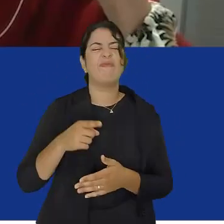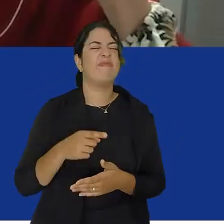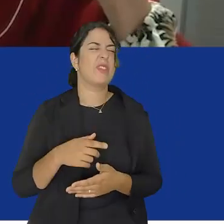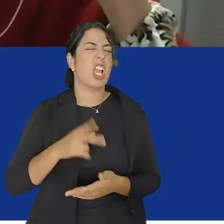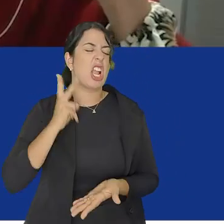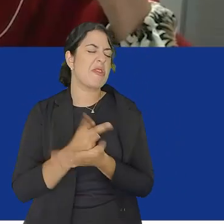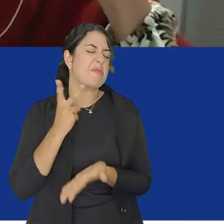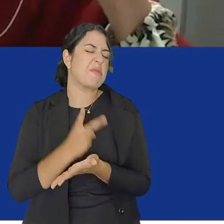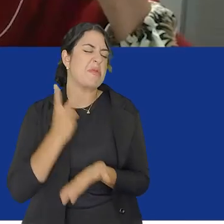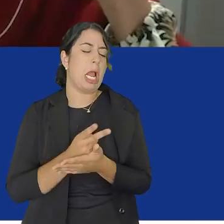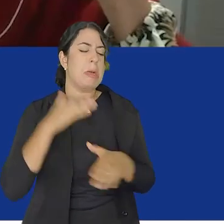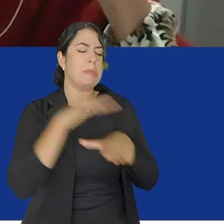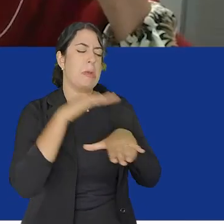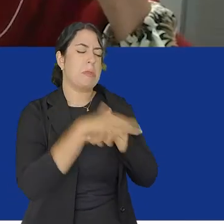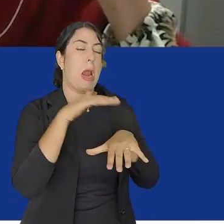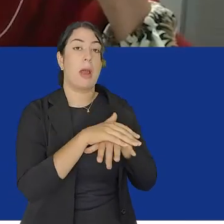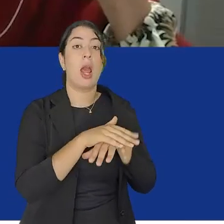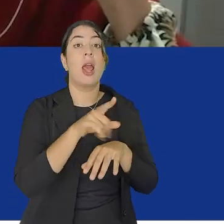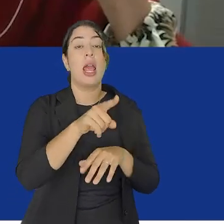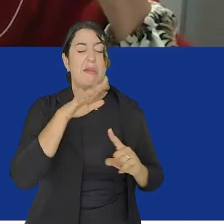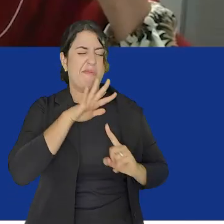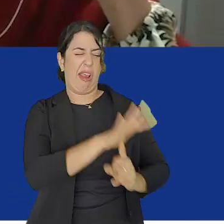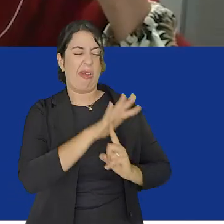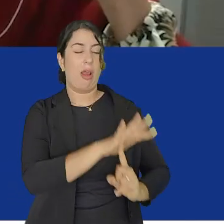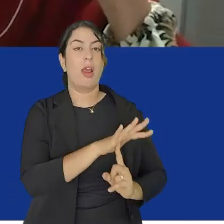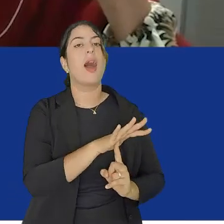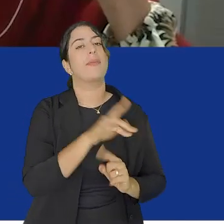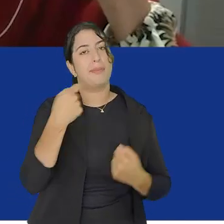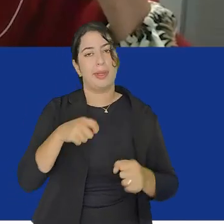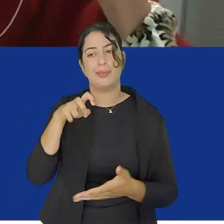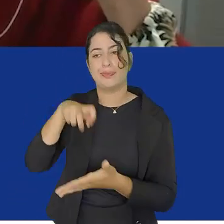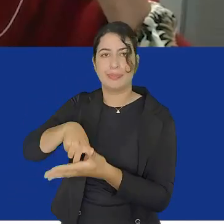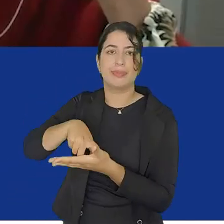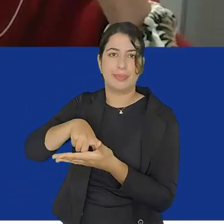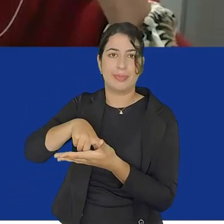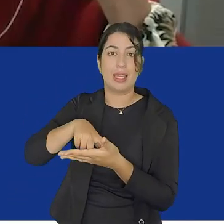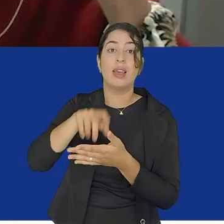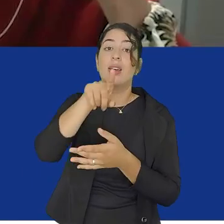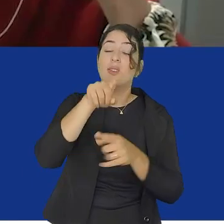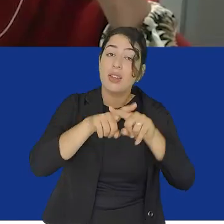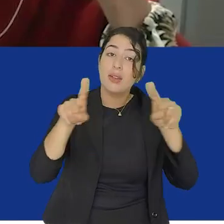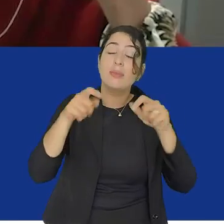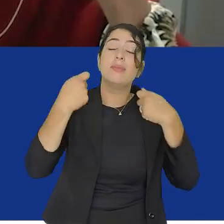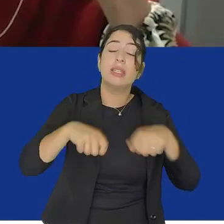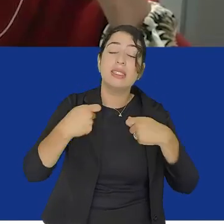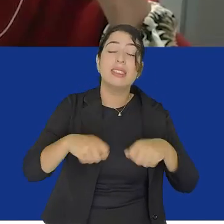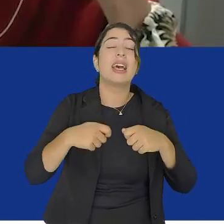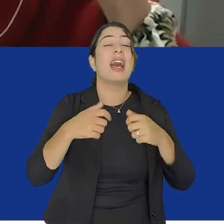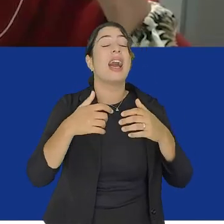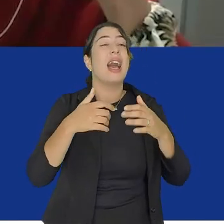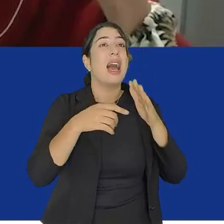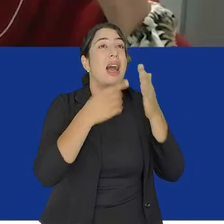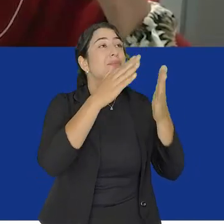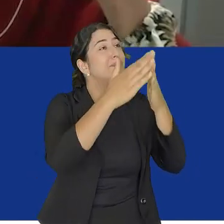nesse lugar, ela precisa ser punida. Qual é o outro caminho? Peça ajuda, não silencie.